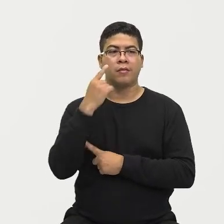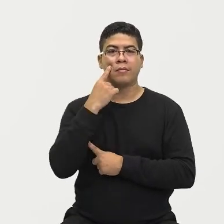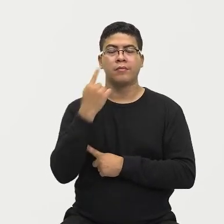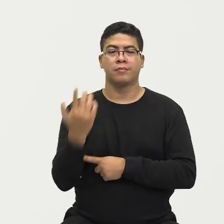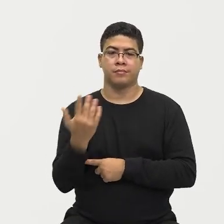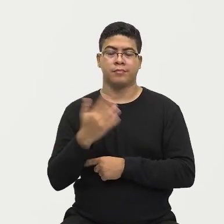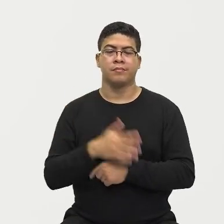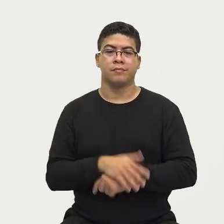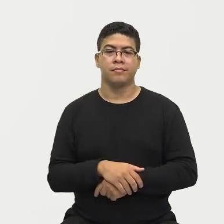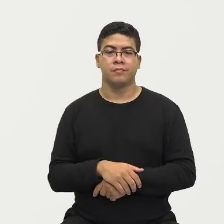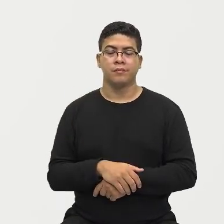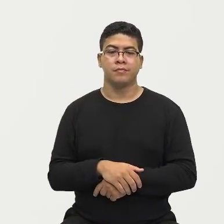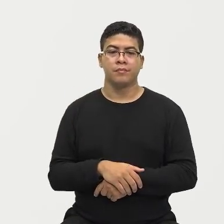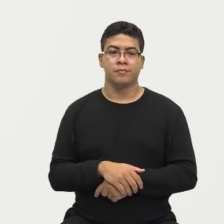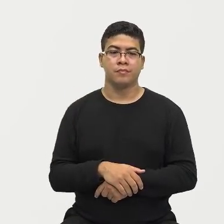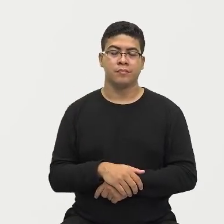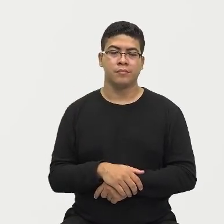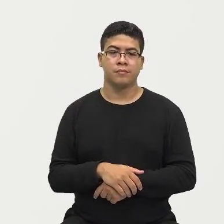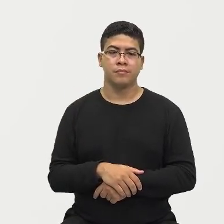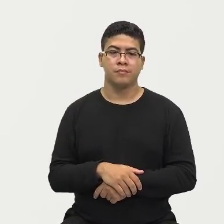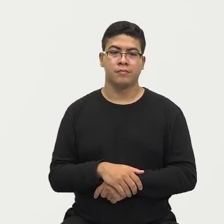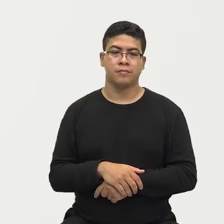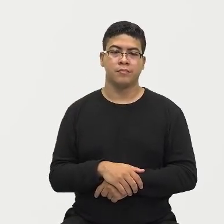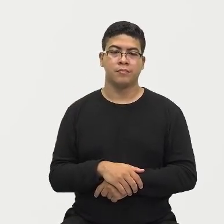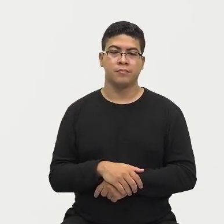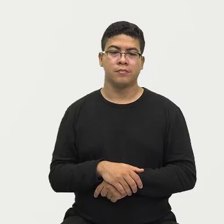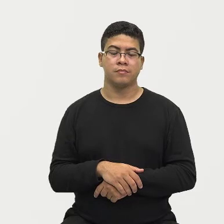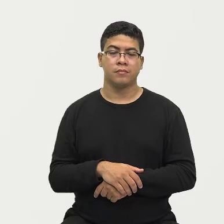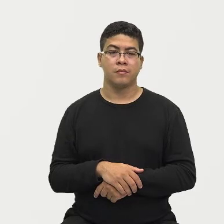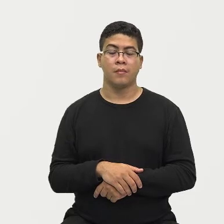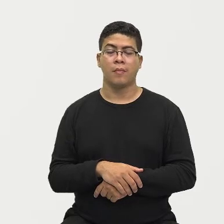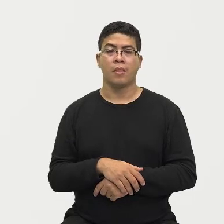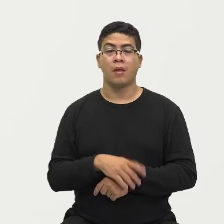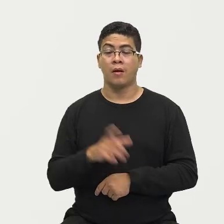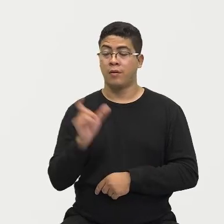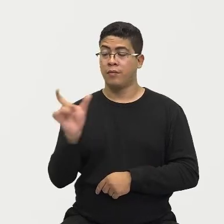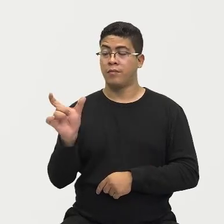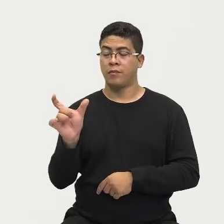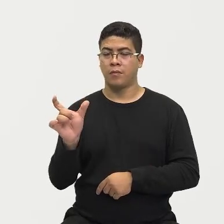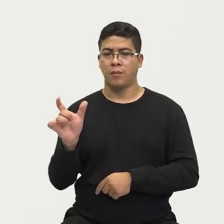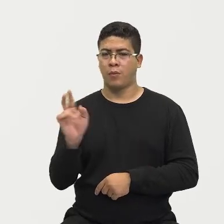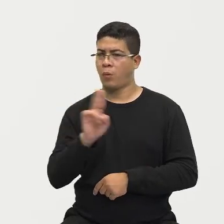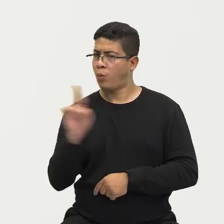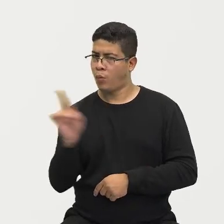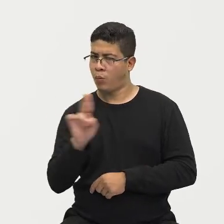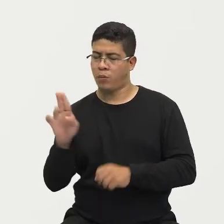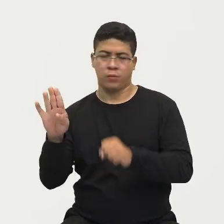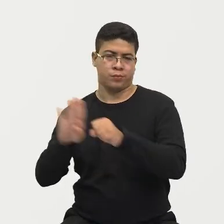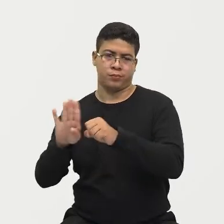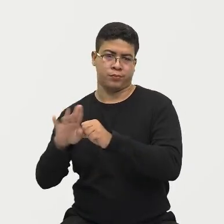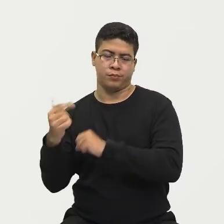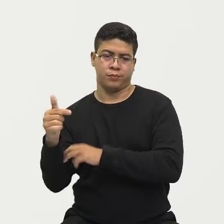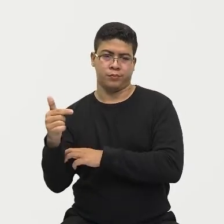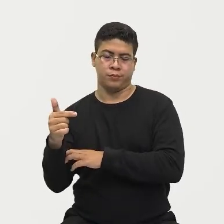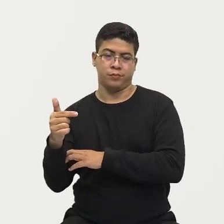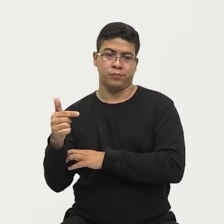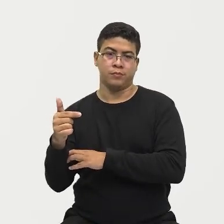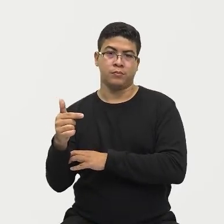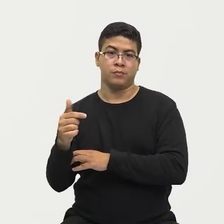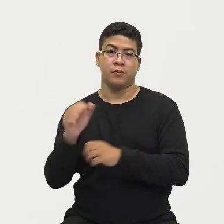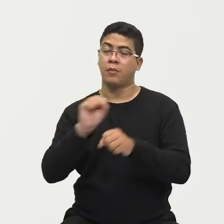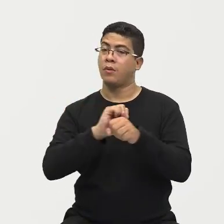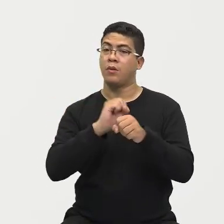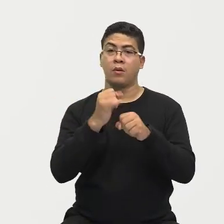forte. Então, a palavra forte aqui, ela não é nem nome, não é nem um substantivo,